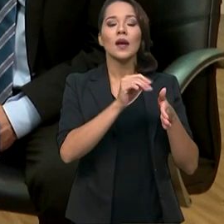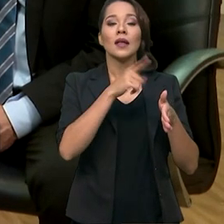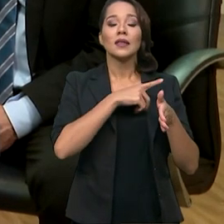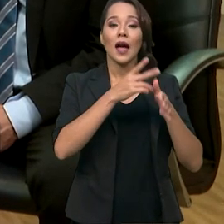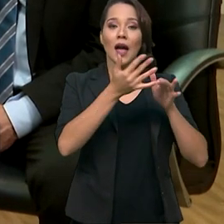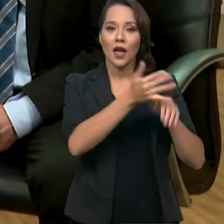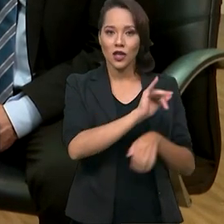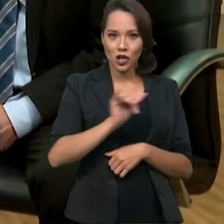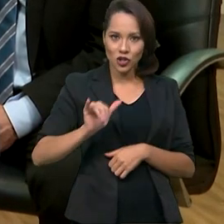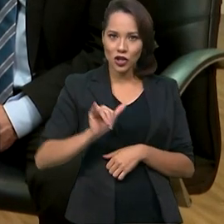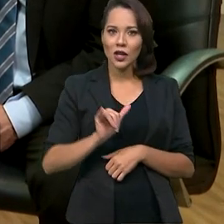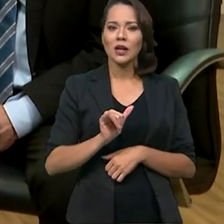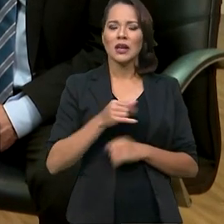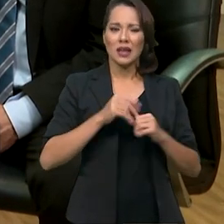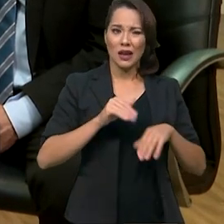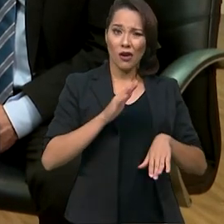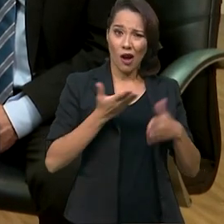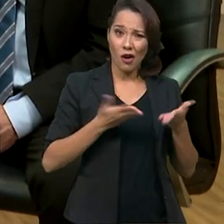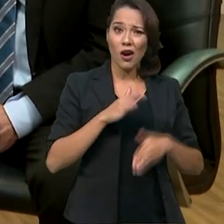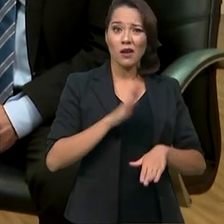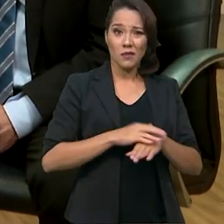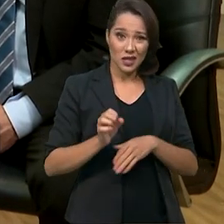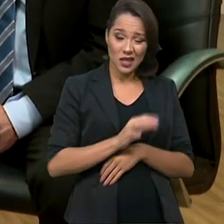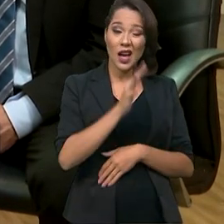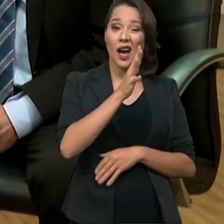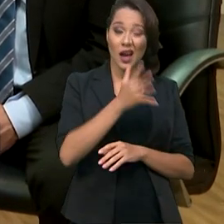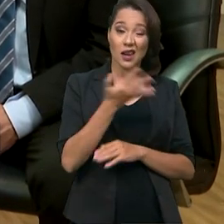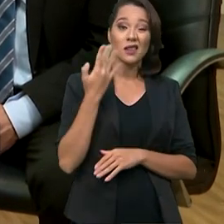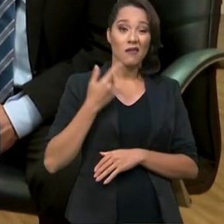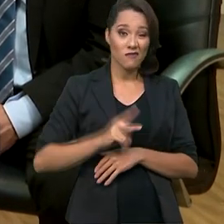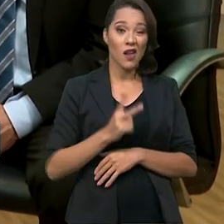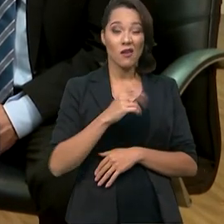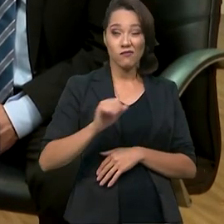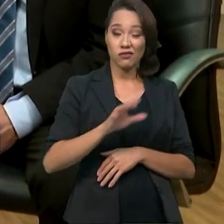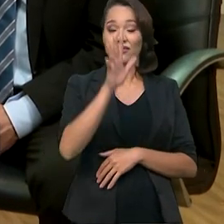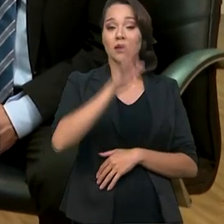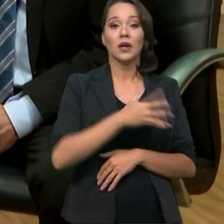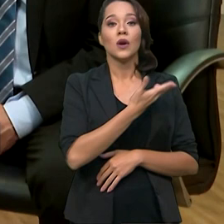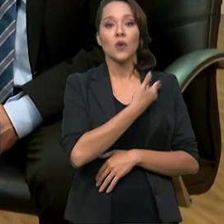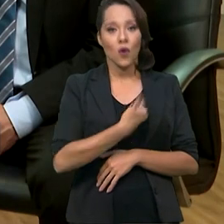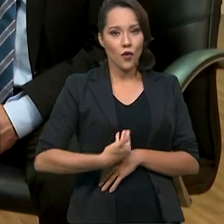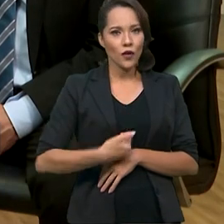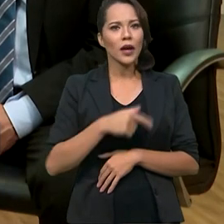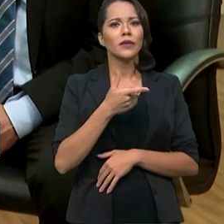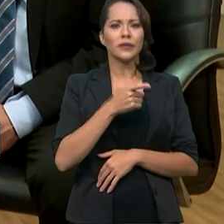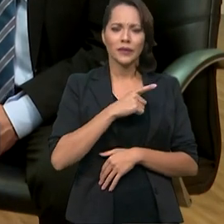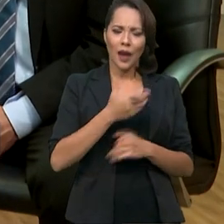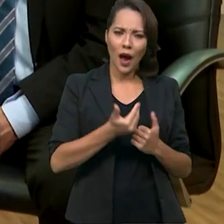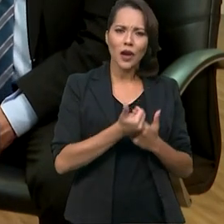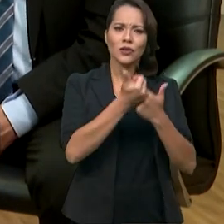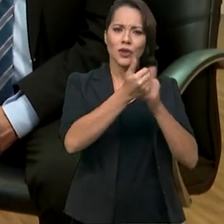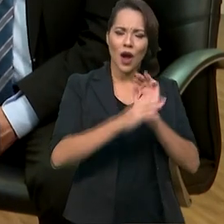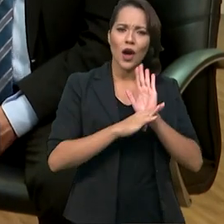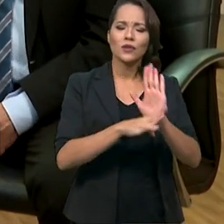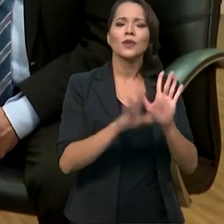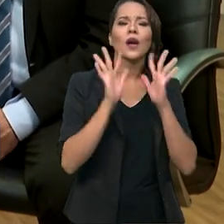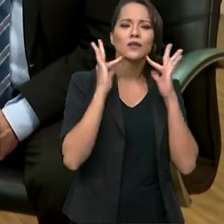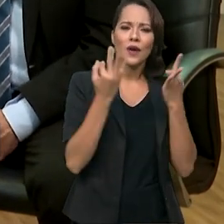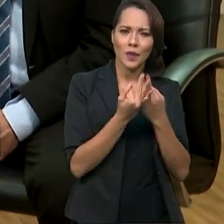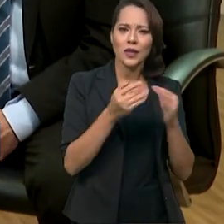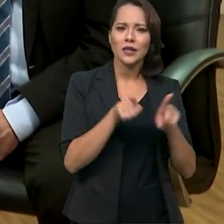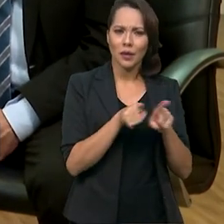da energia elétrica, né, que subiu recentemente de preço, e o governo tem buscado auxiliar também, então, as